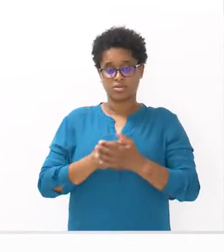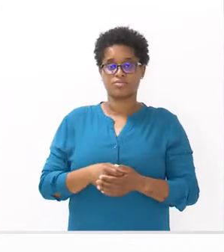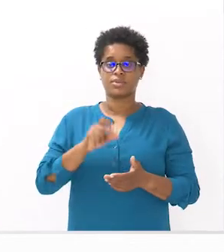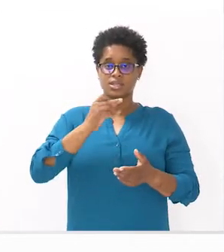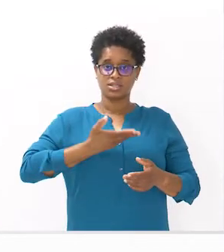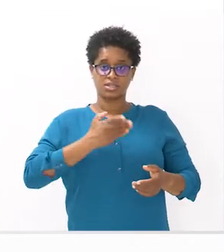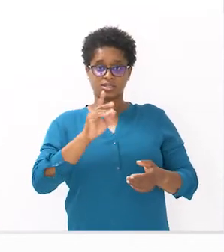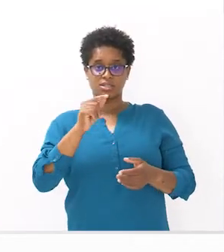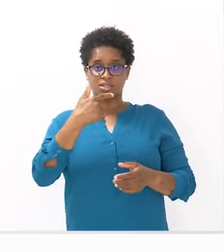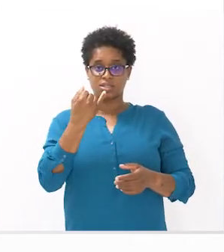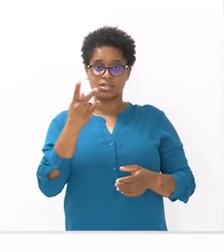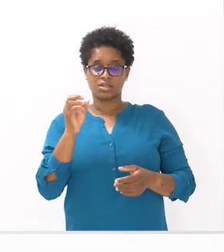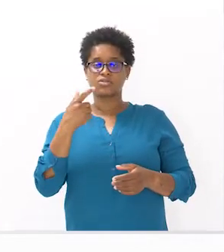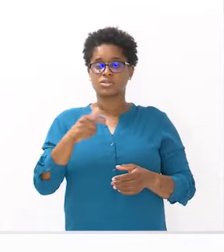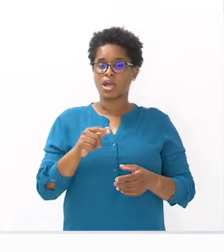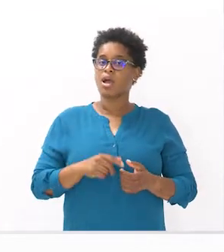adjetivo está no grau